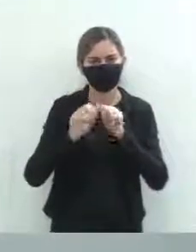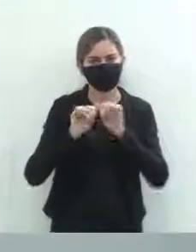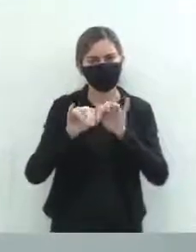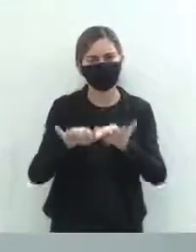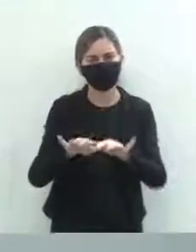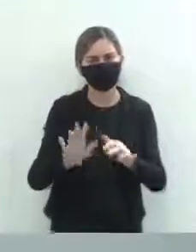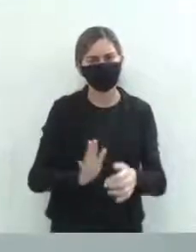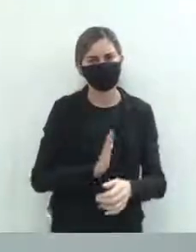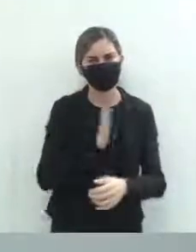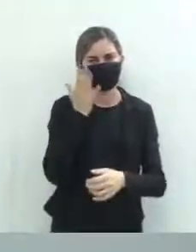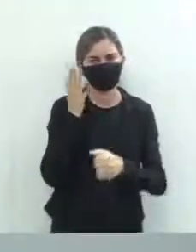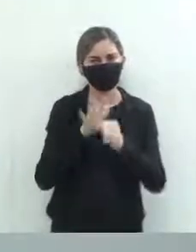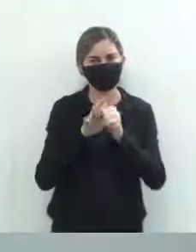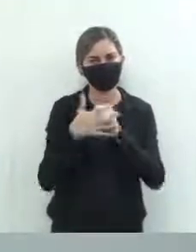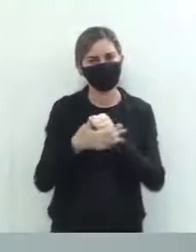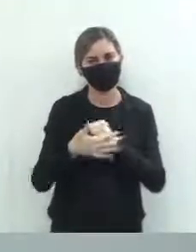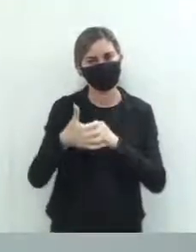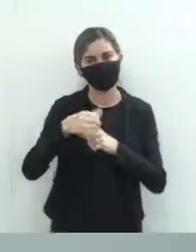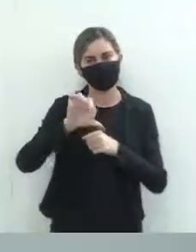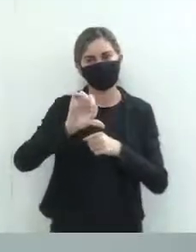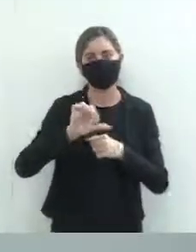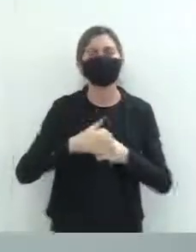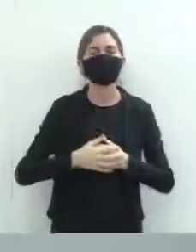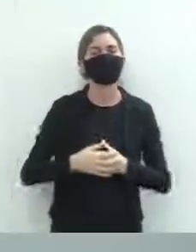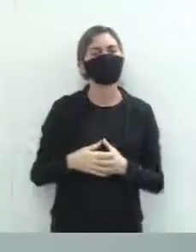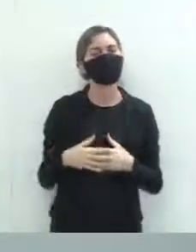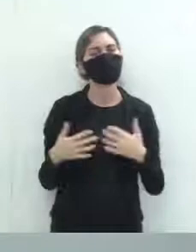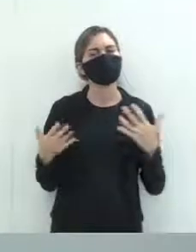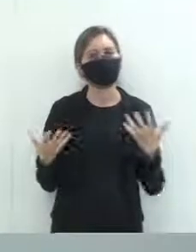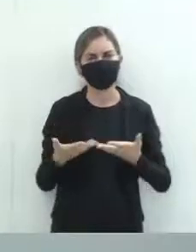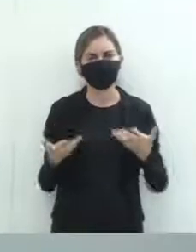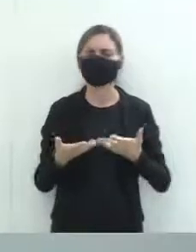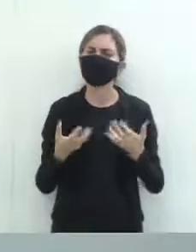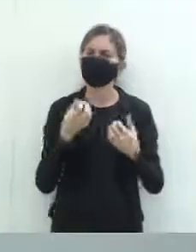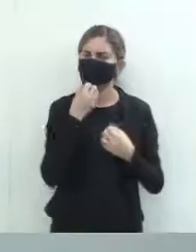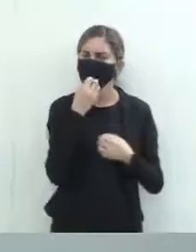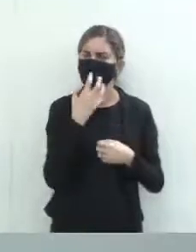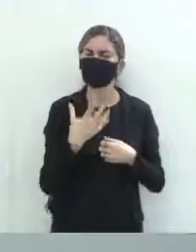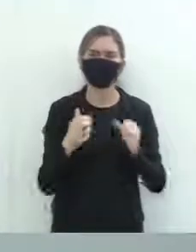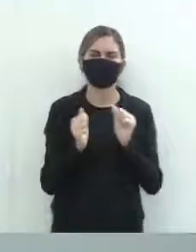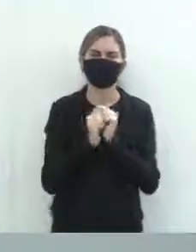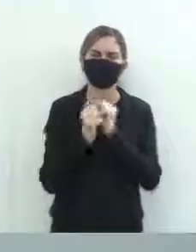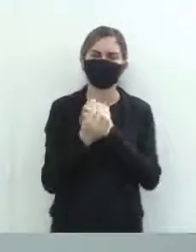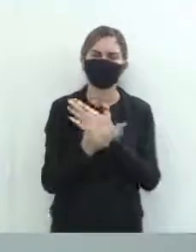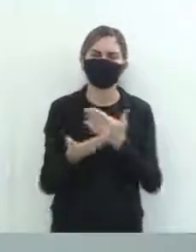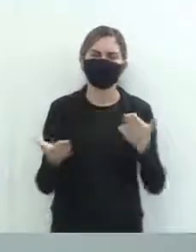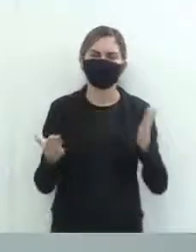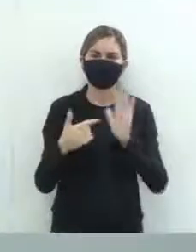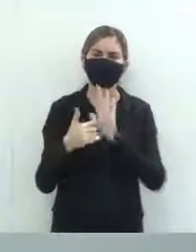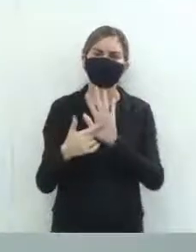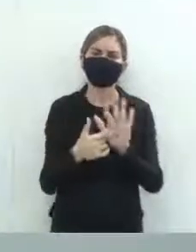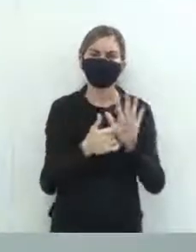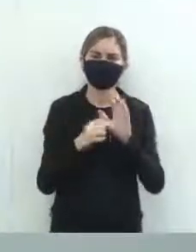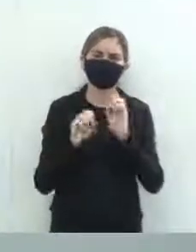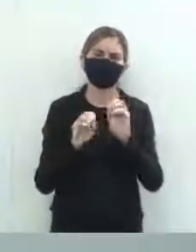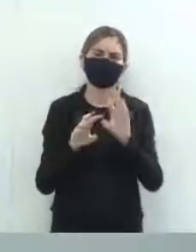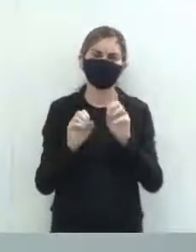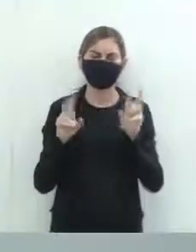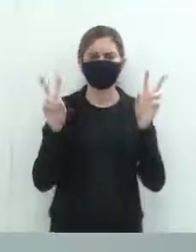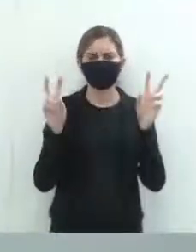horrível chamada Covid-19, ok? Então vamos lá. É muito bom estar aqui com vocês para a nossa aula de hoje com um